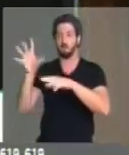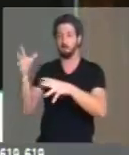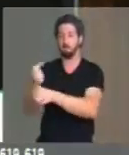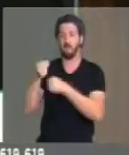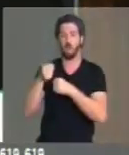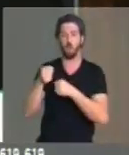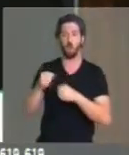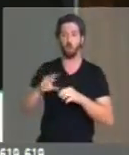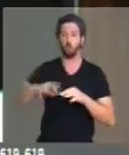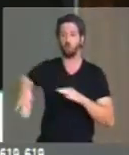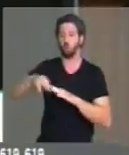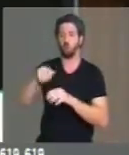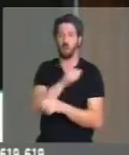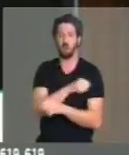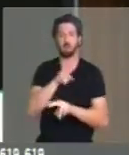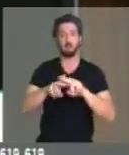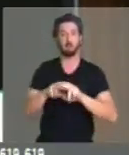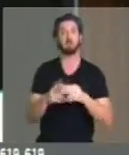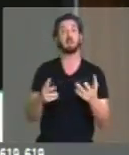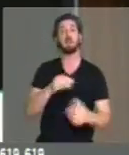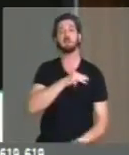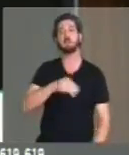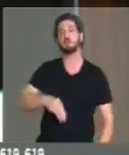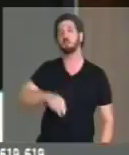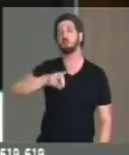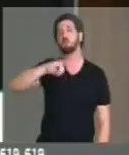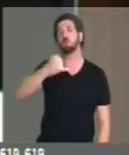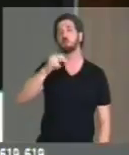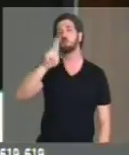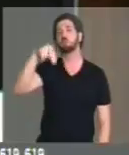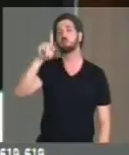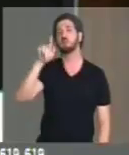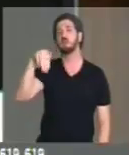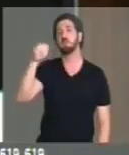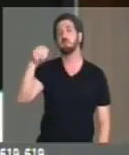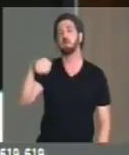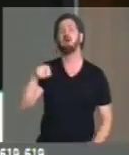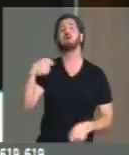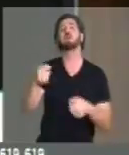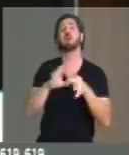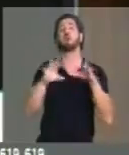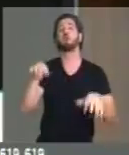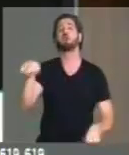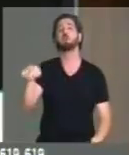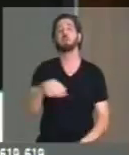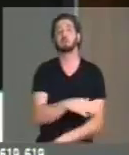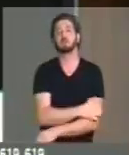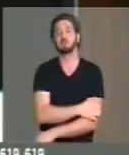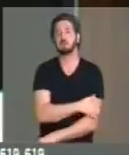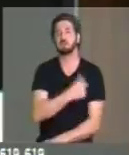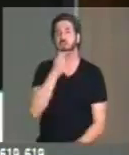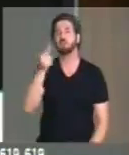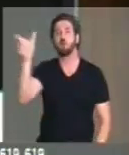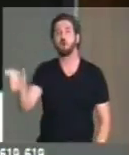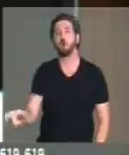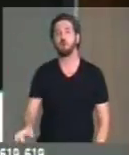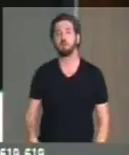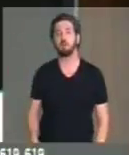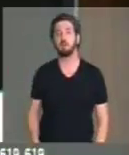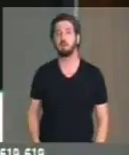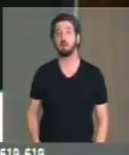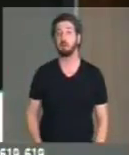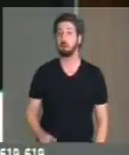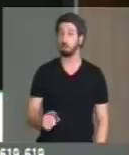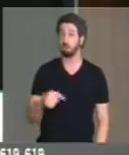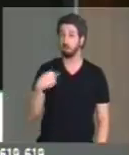queremos saber, ministro Raul Jungmann, quem autorizou esse tipo de ação desse capitão. Nós